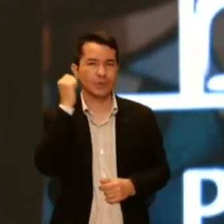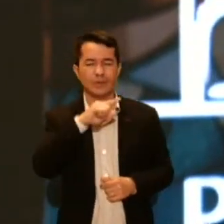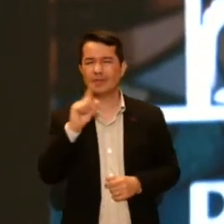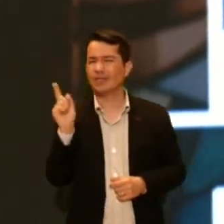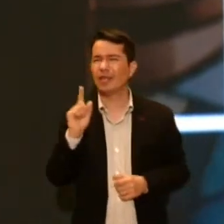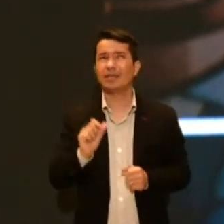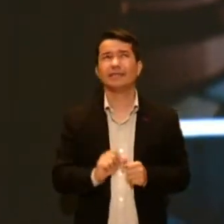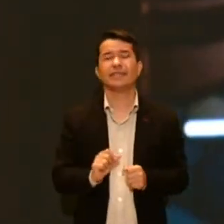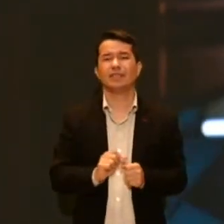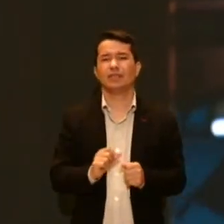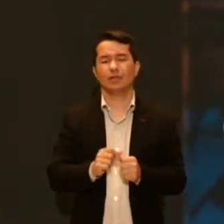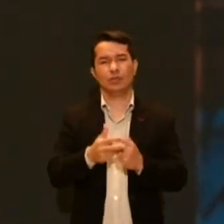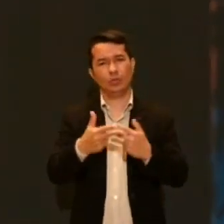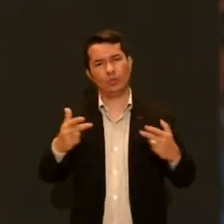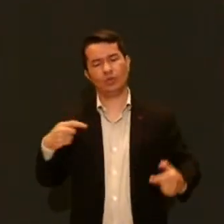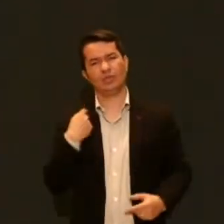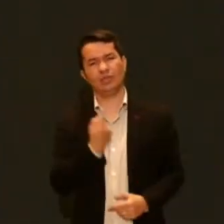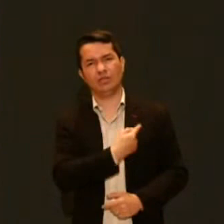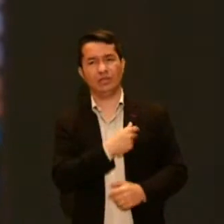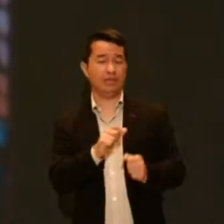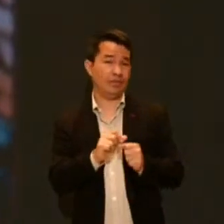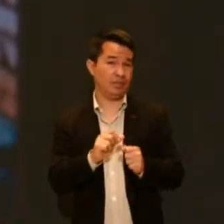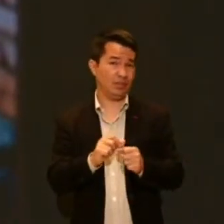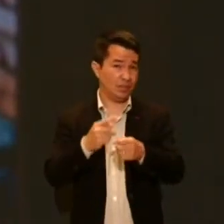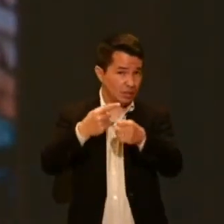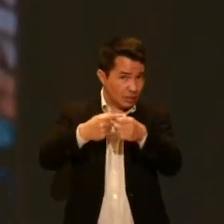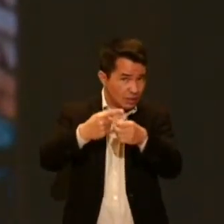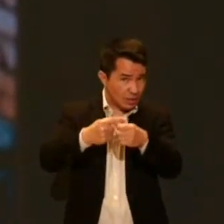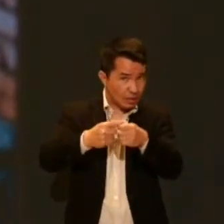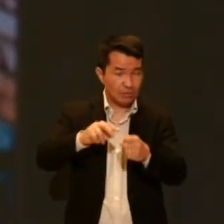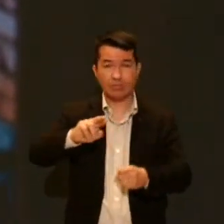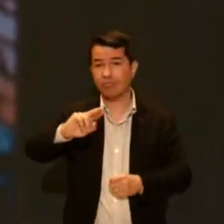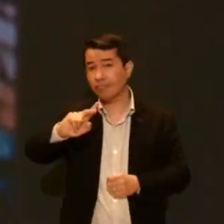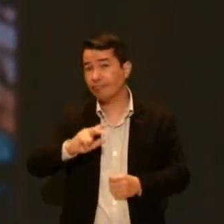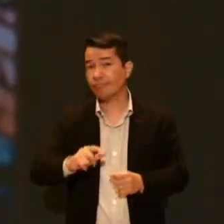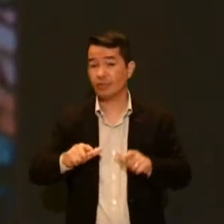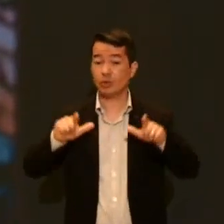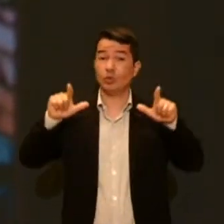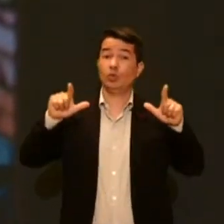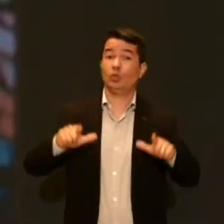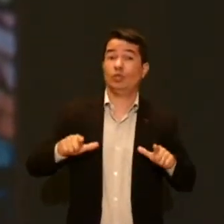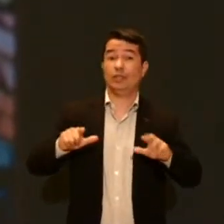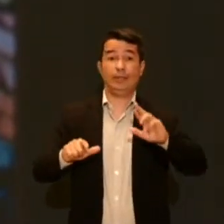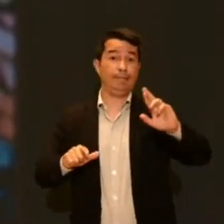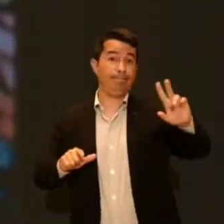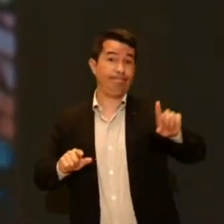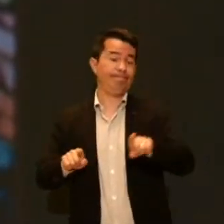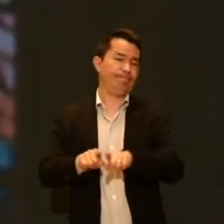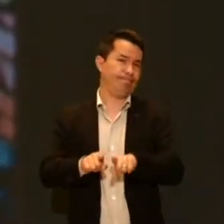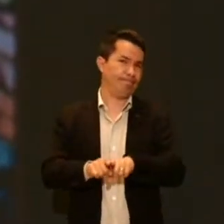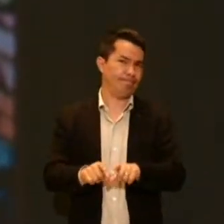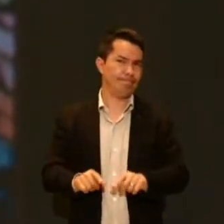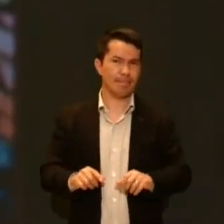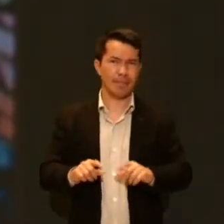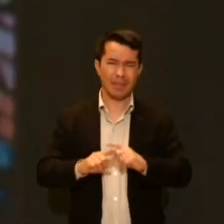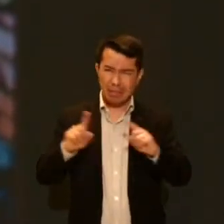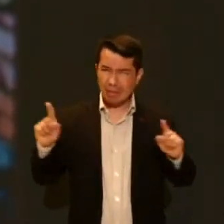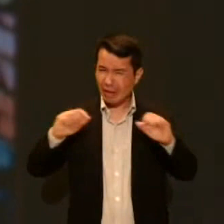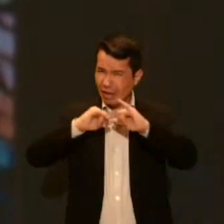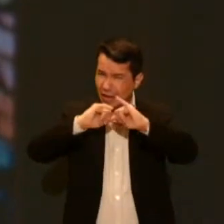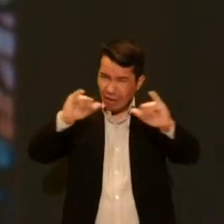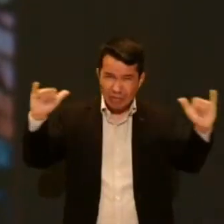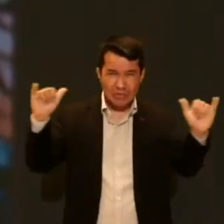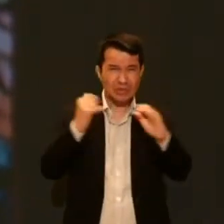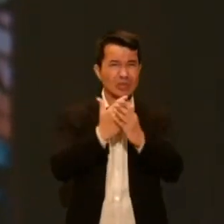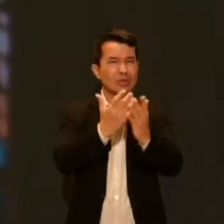fez, a cidade vai estar diferente, os lugares vão estar diferentes, Mas há uma mensagem que não